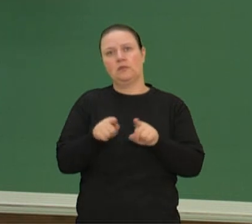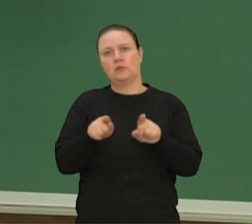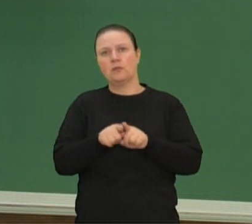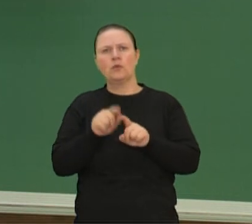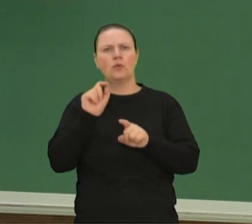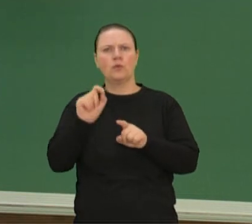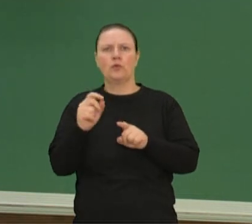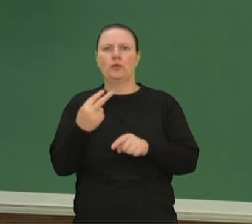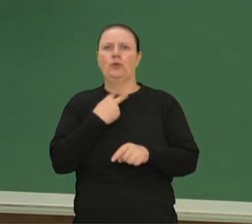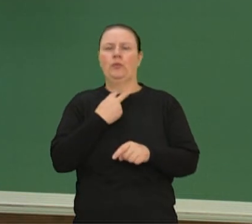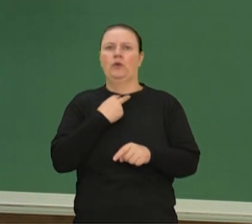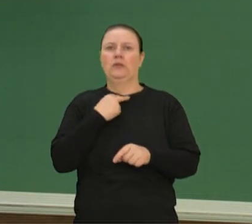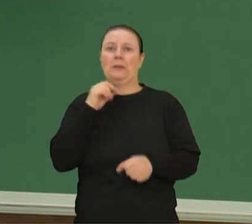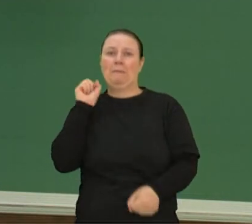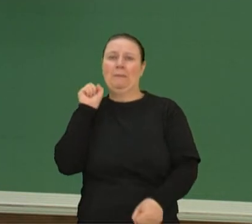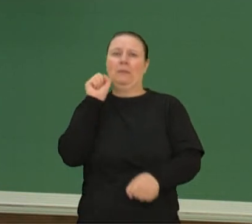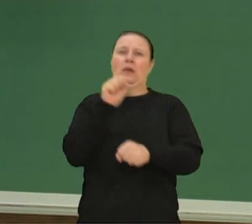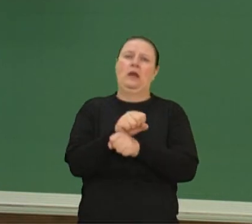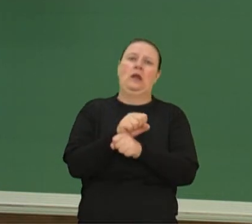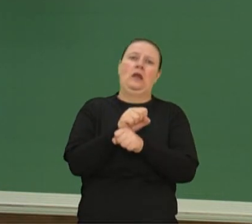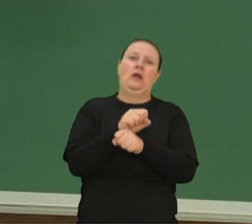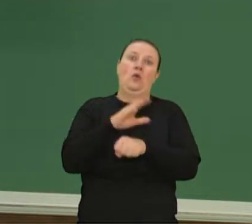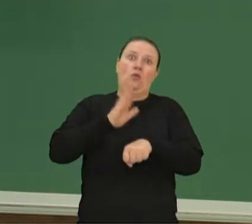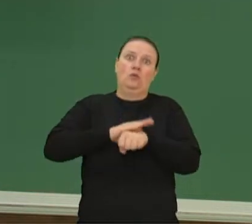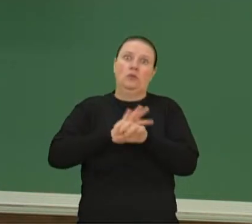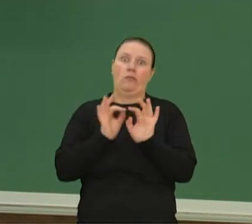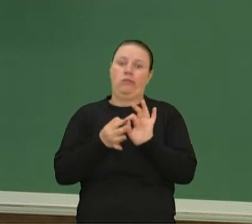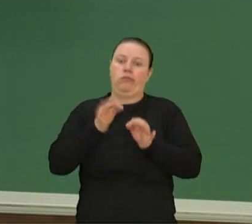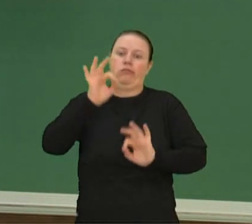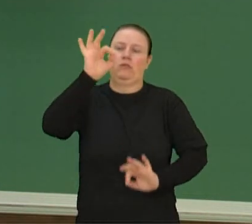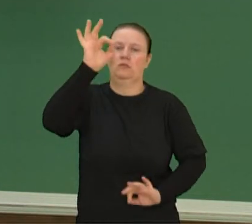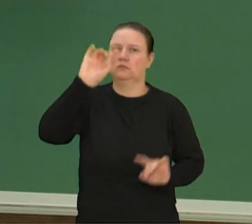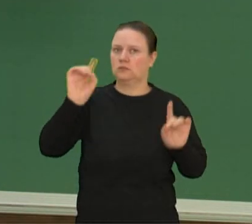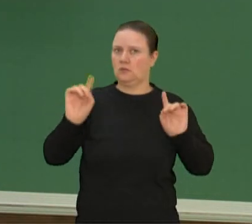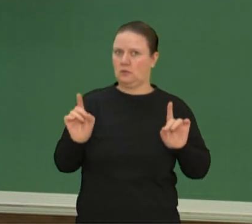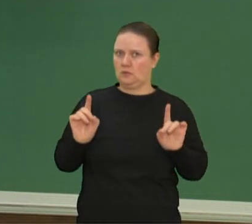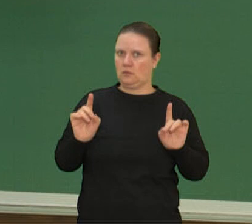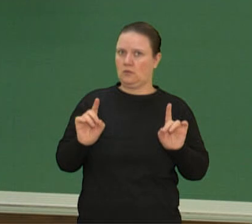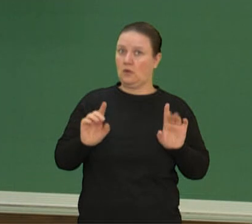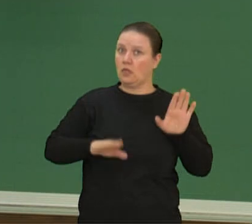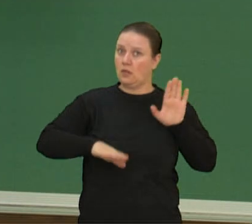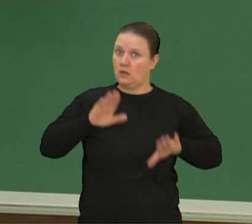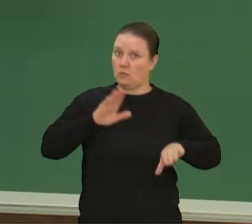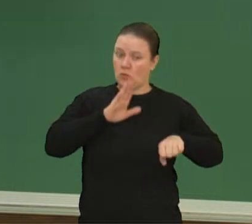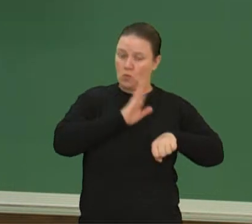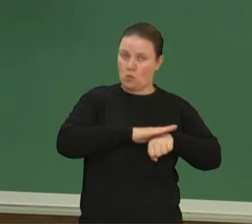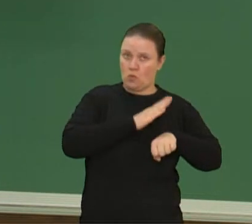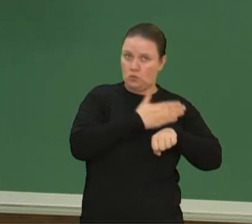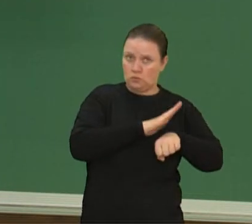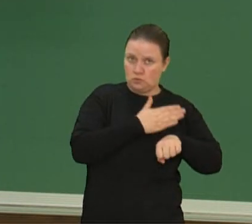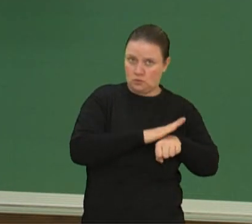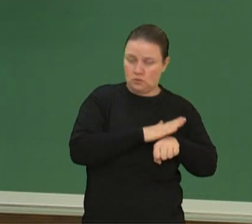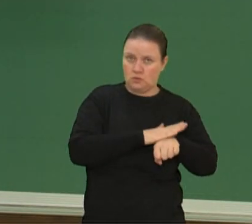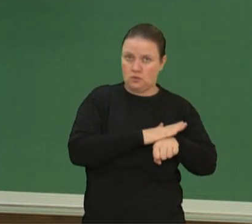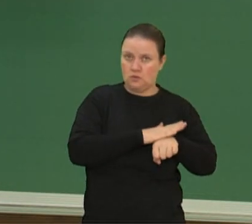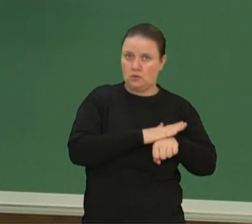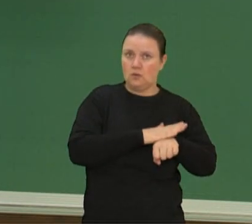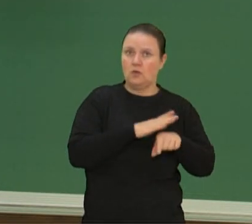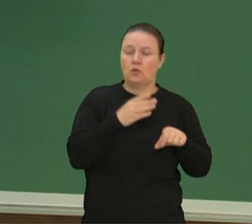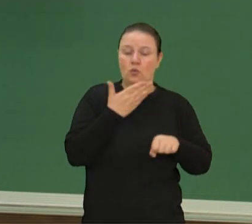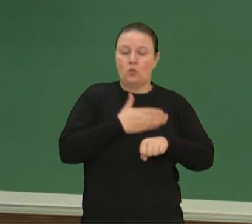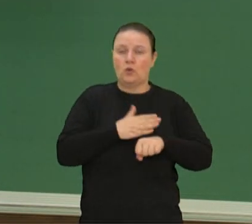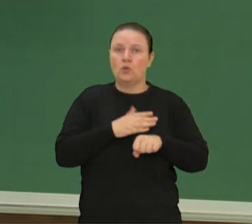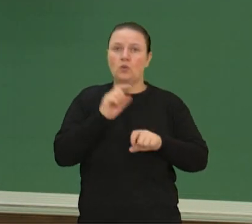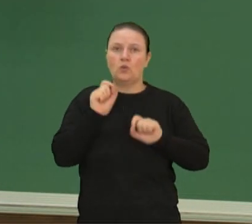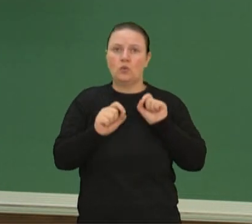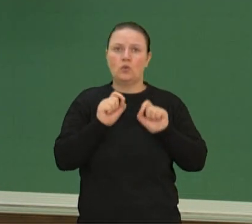Então, você não pode descansar demais. Os períodos de descanso entre as séries e entre os exercícios durante uma sessão de